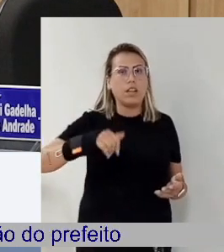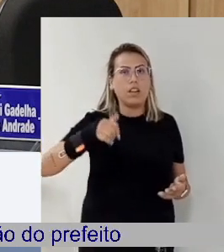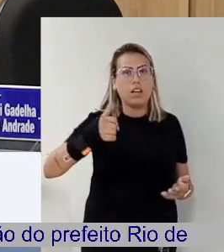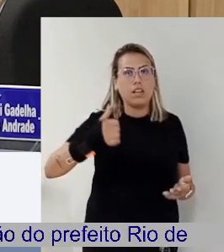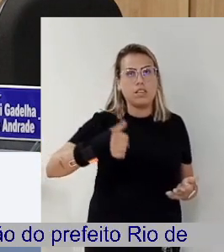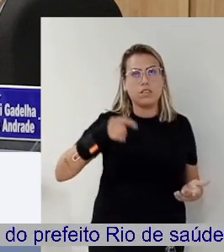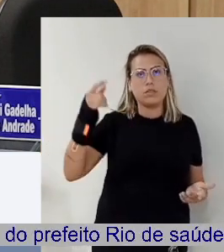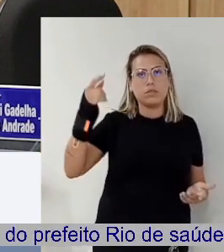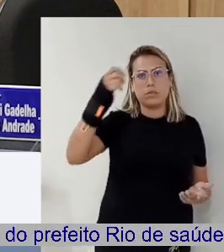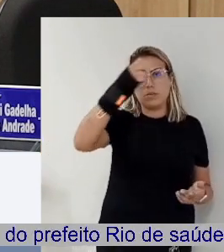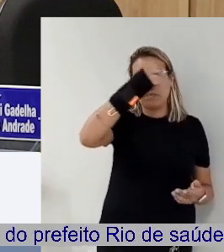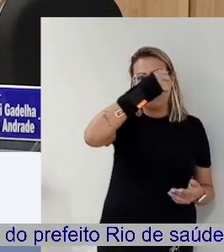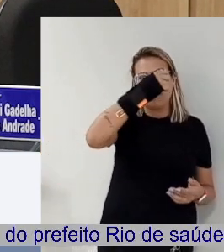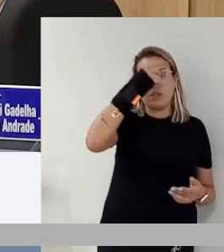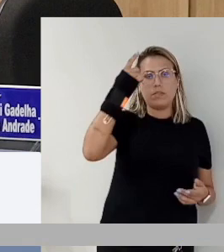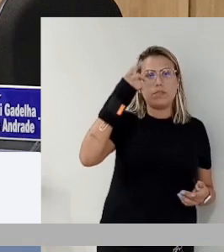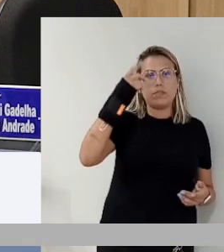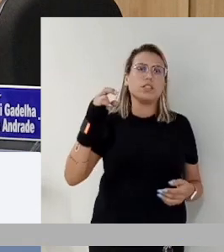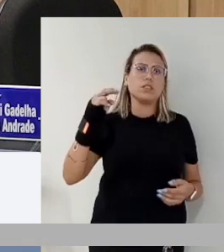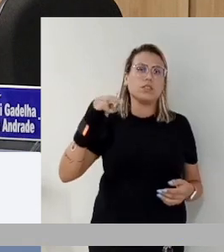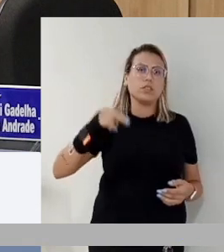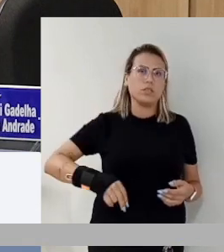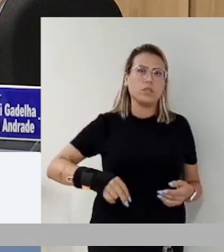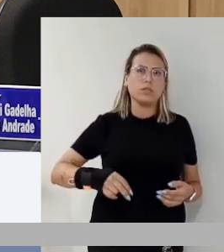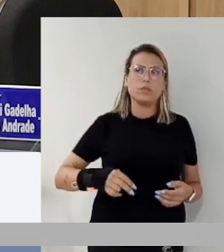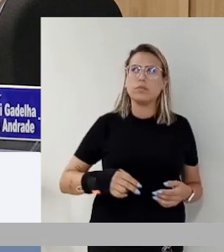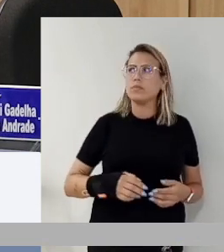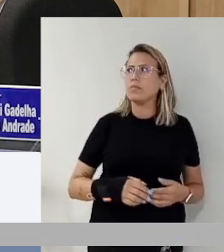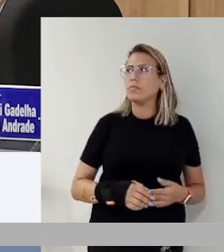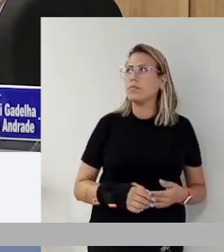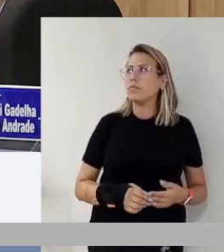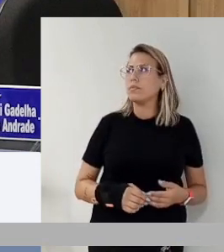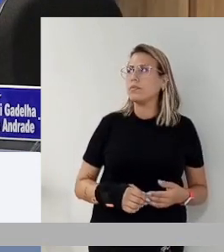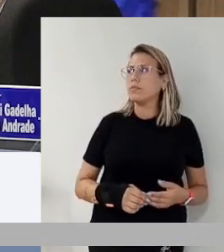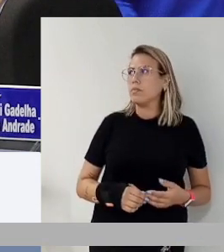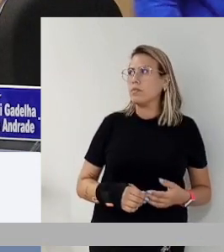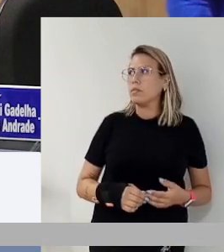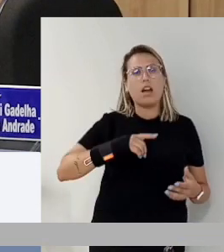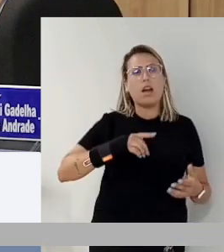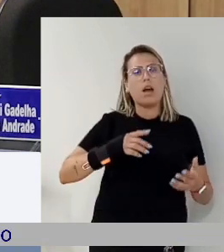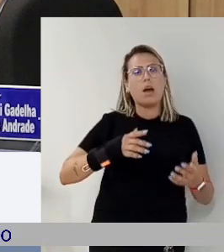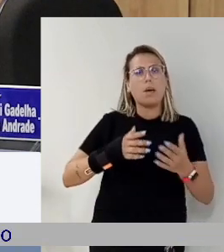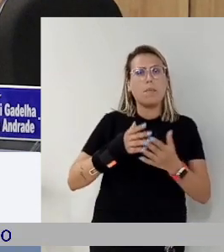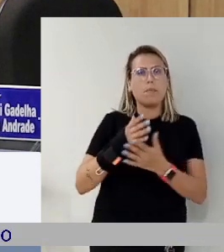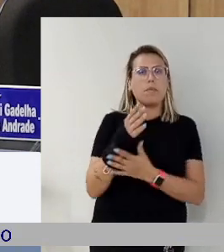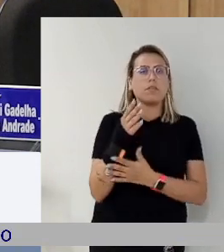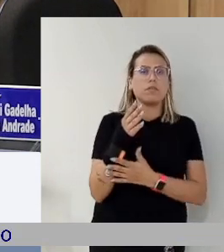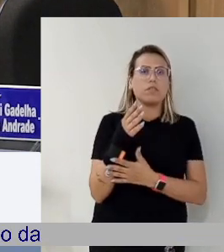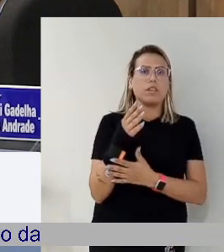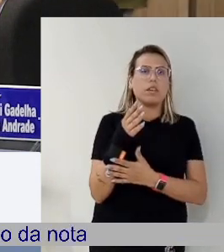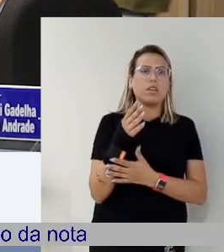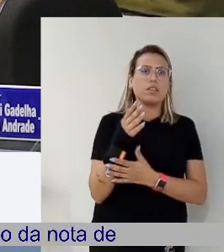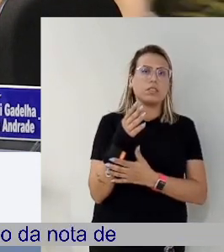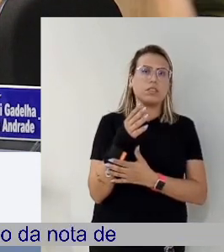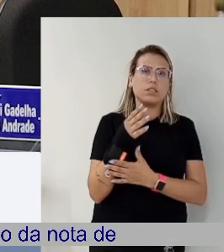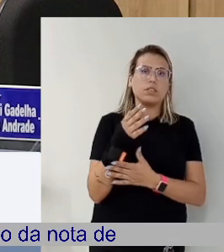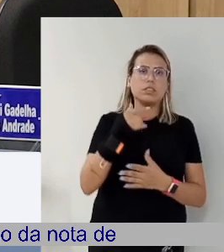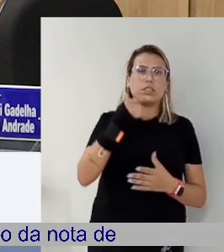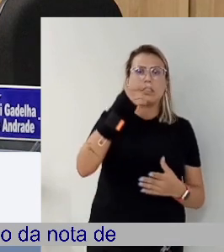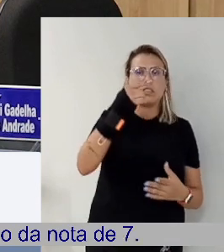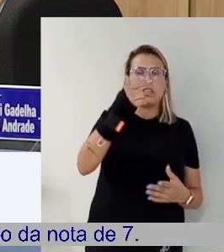Hoje tenho certeza absoluta ela tem aprovação da nota de 7